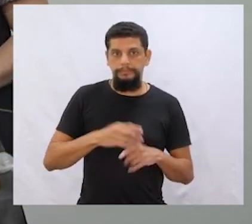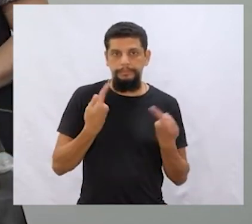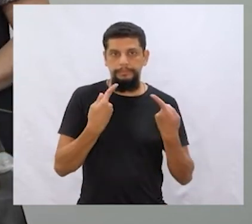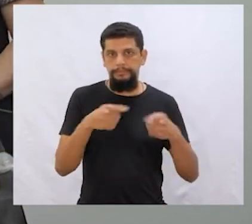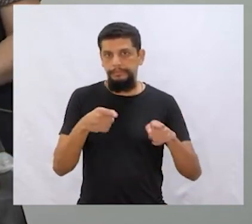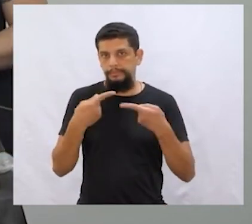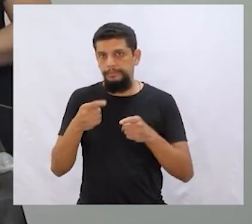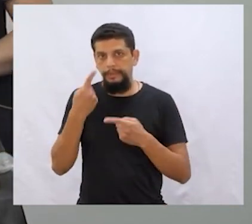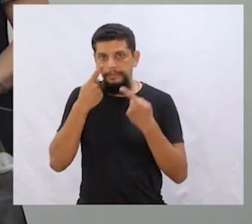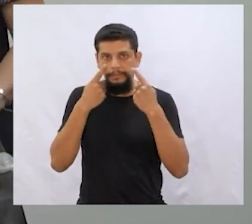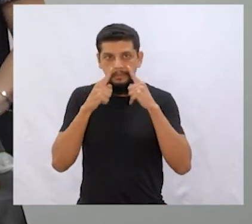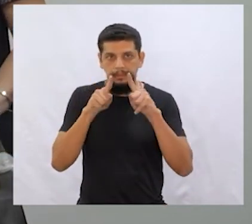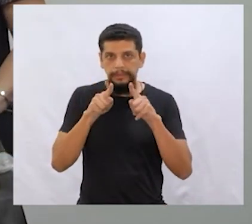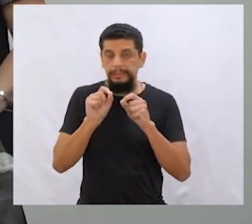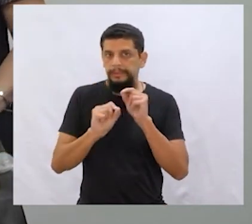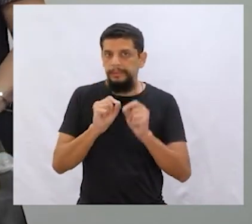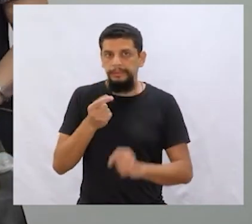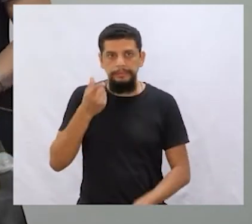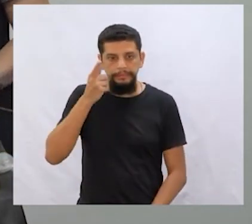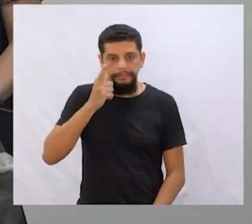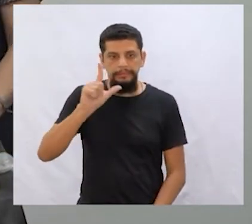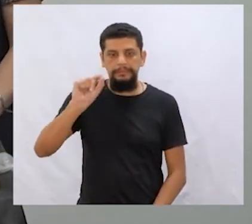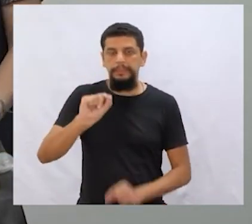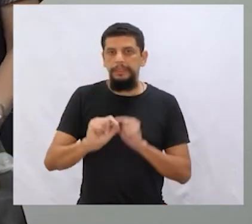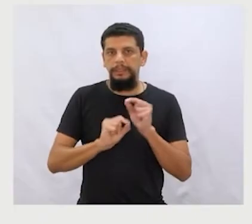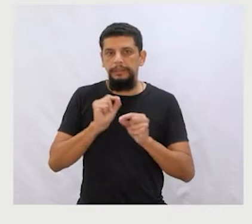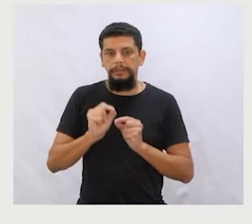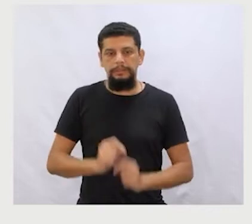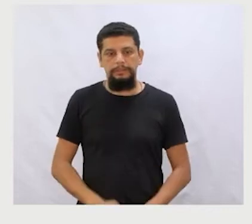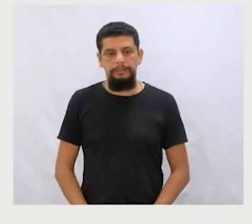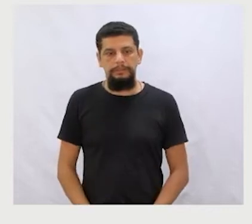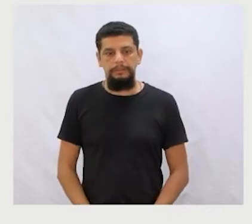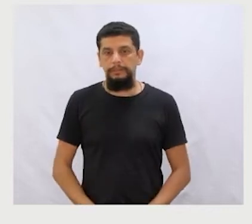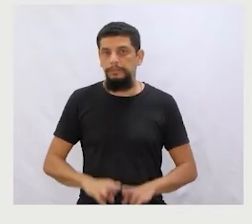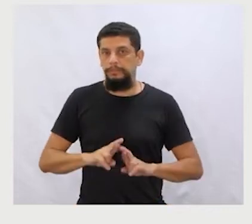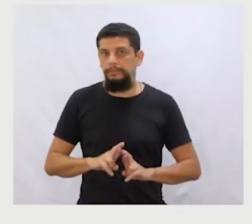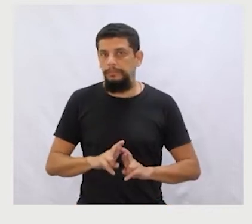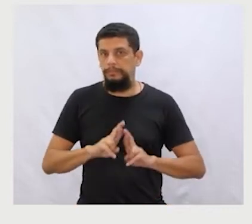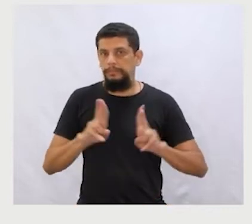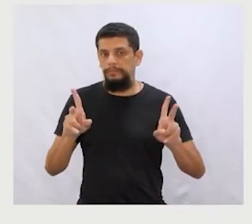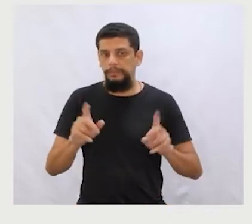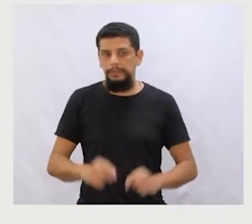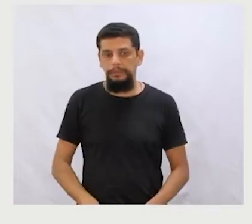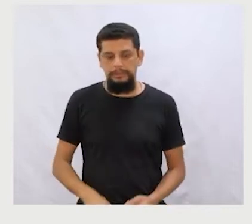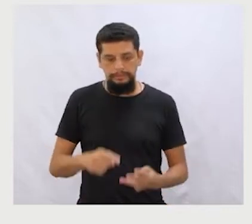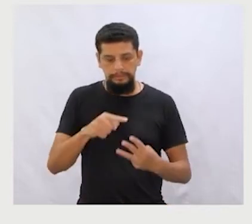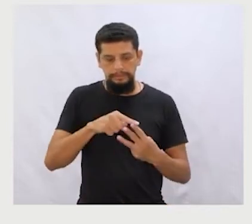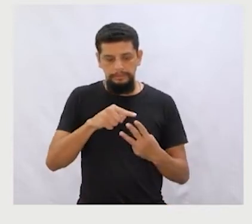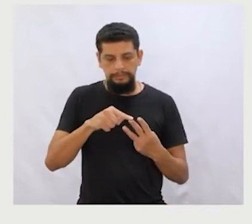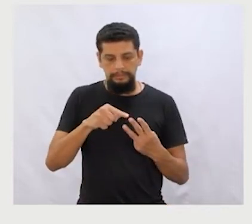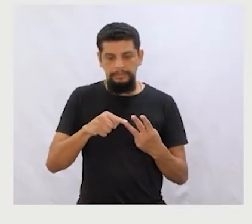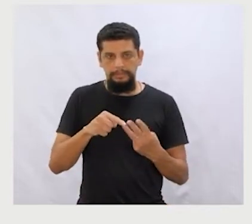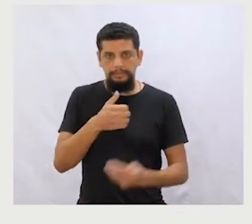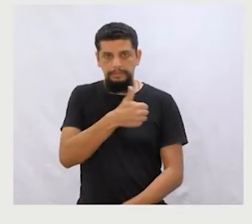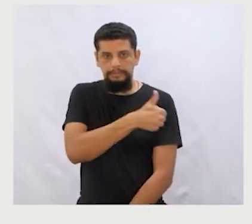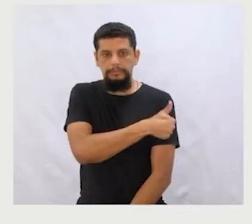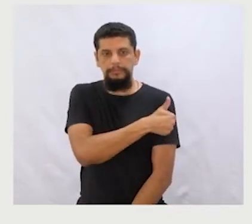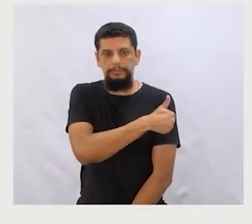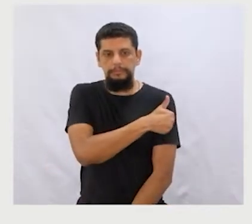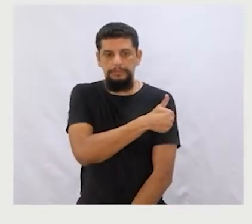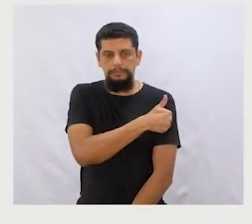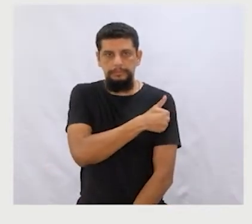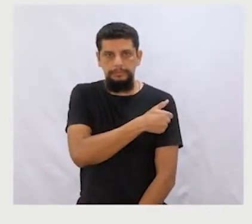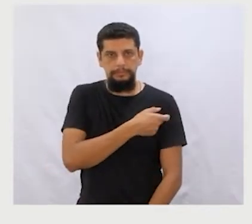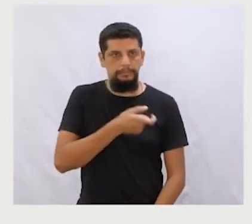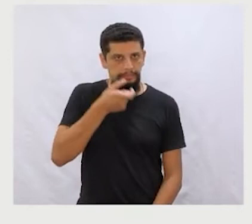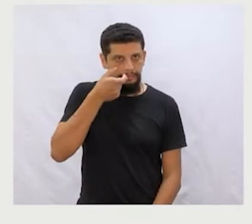desafio. Vamos ver quem vai acertar agora. Quem está na posição diferente? Nós temos três colegas ali, três amigos que